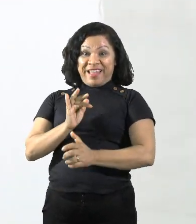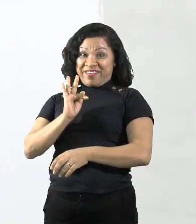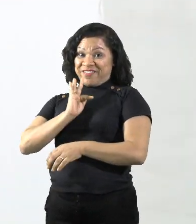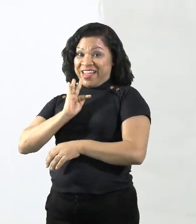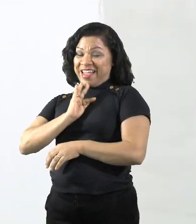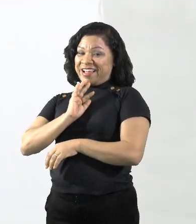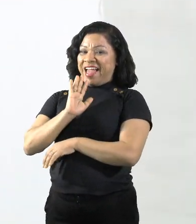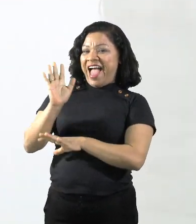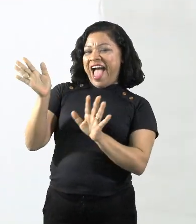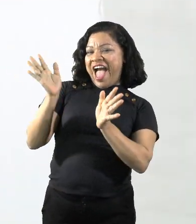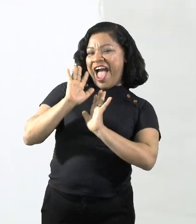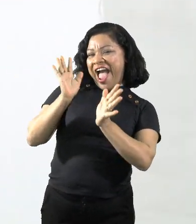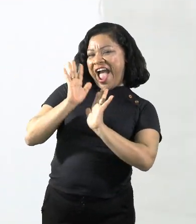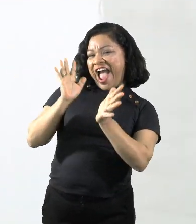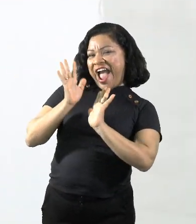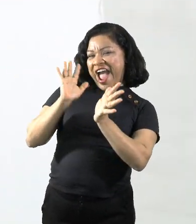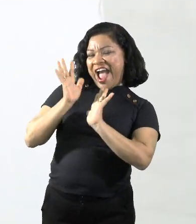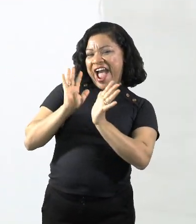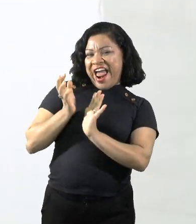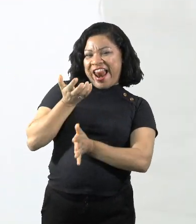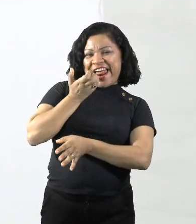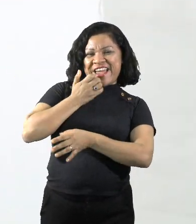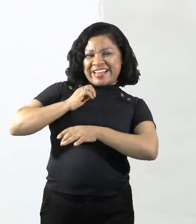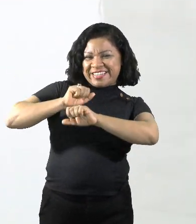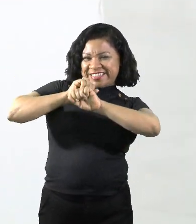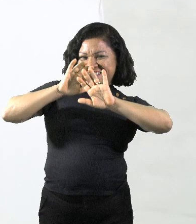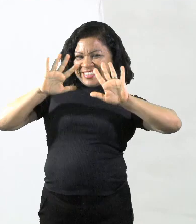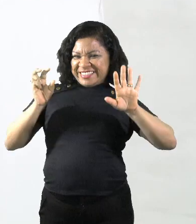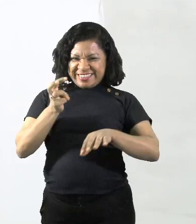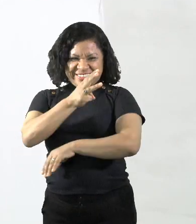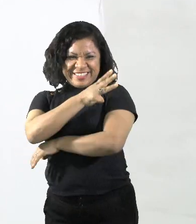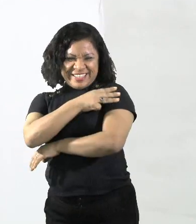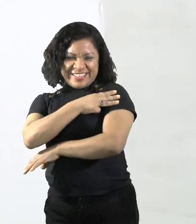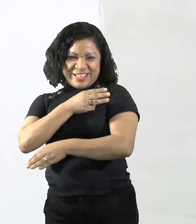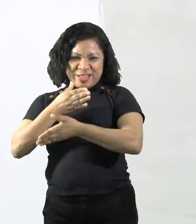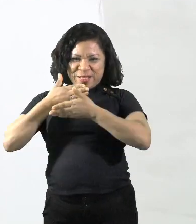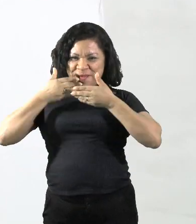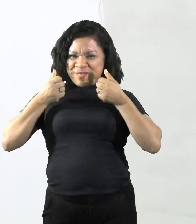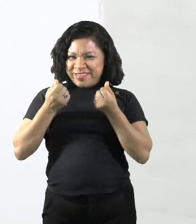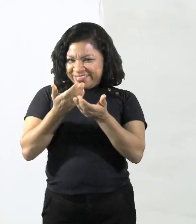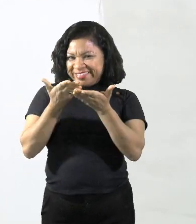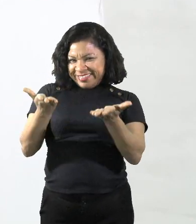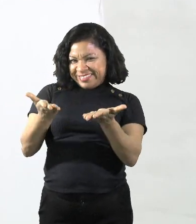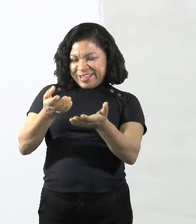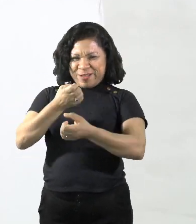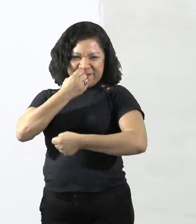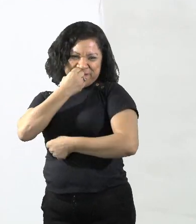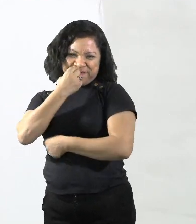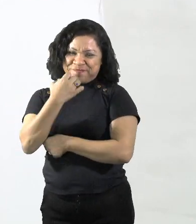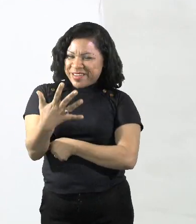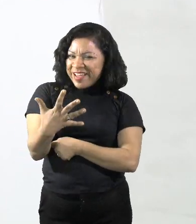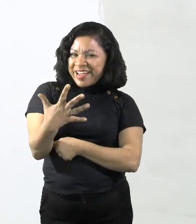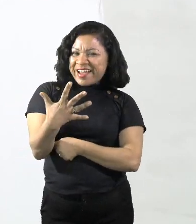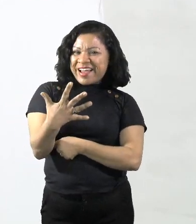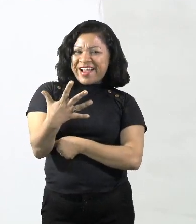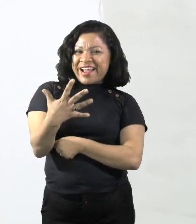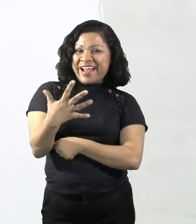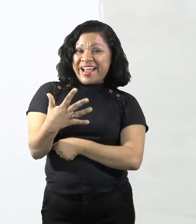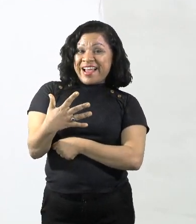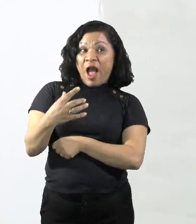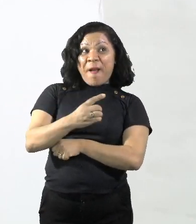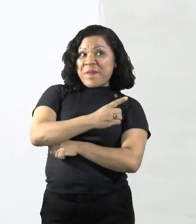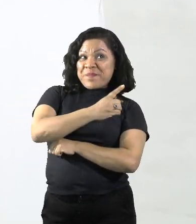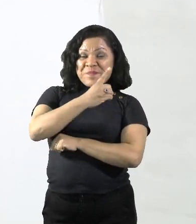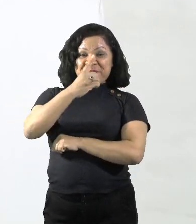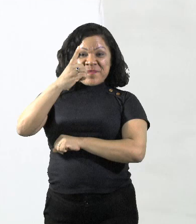Olá, mentes brilhantes do terceiro ano! Tudo bem com vocês? Que bom, né? Mais um dia